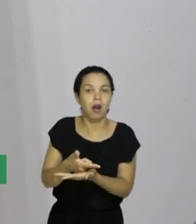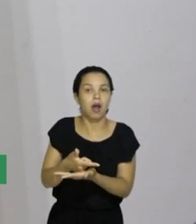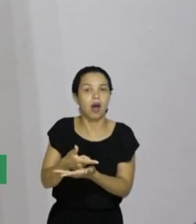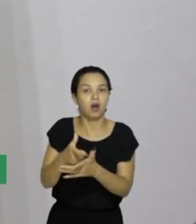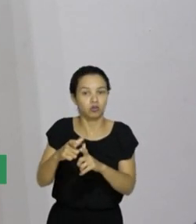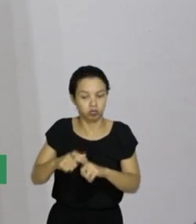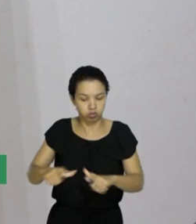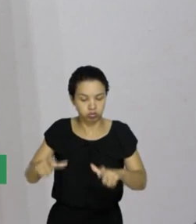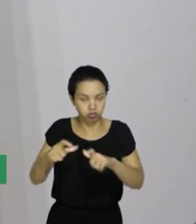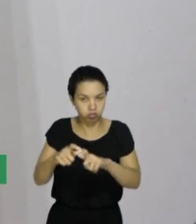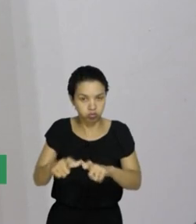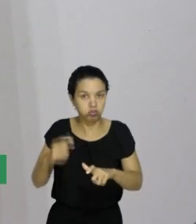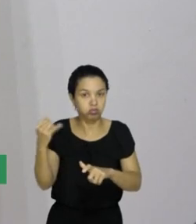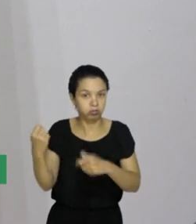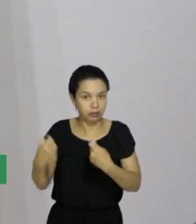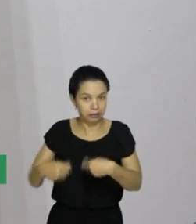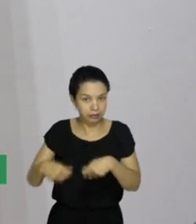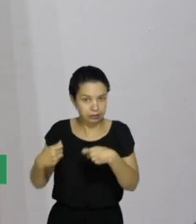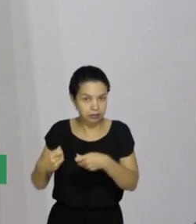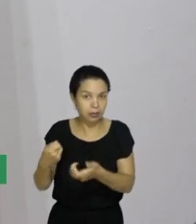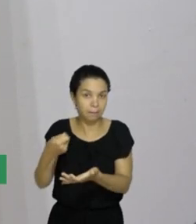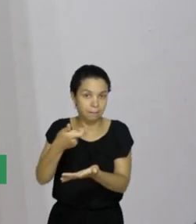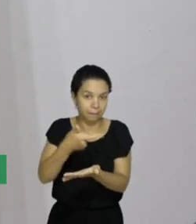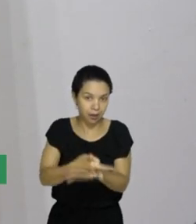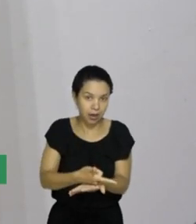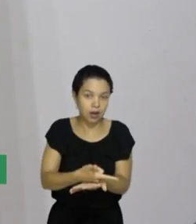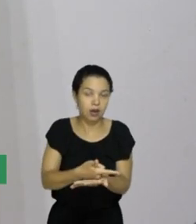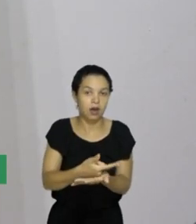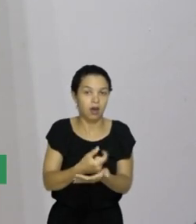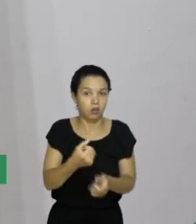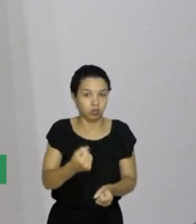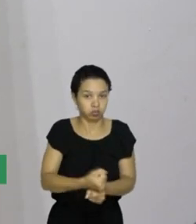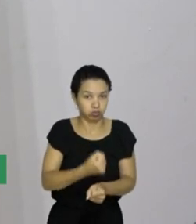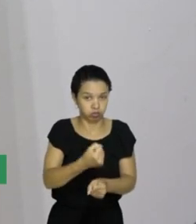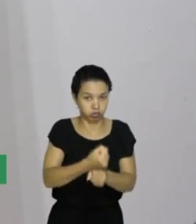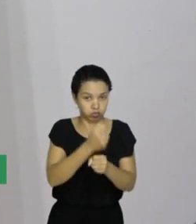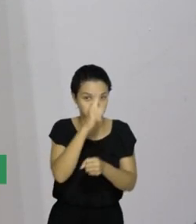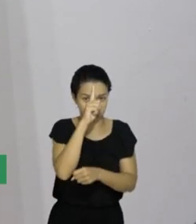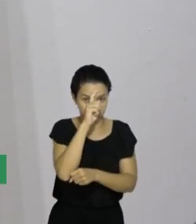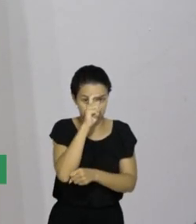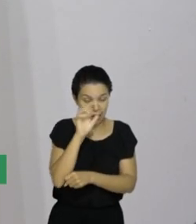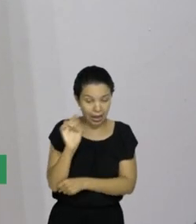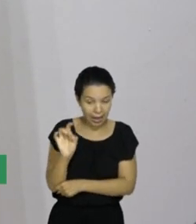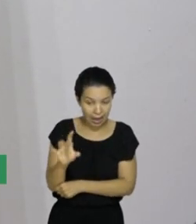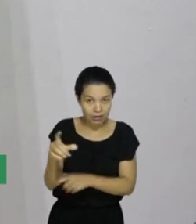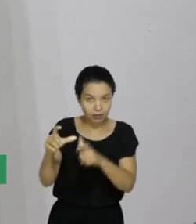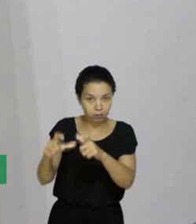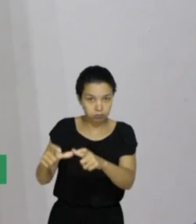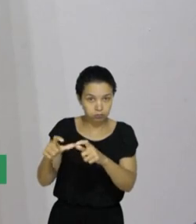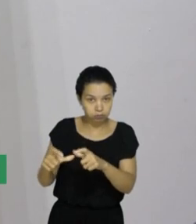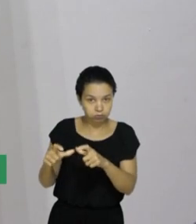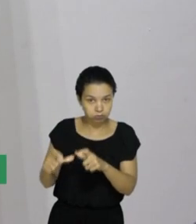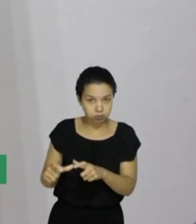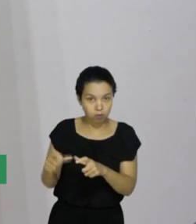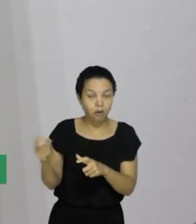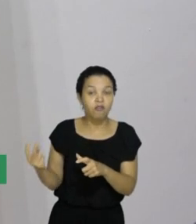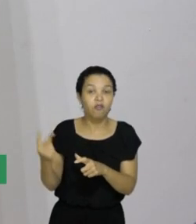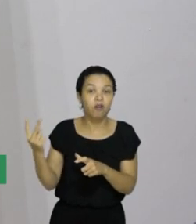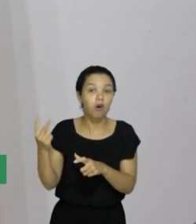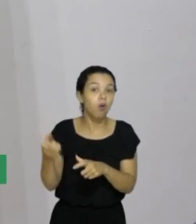construção do hospital cada título tem o valor e uma boa vaca leiteira